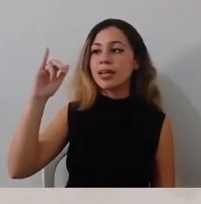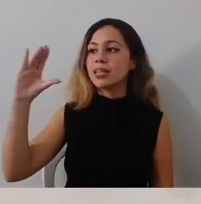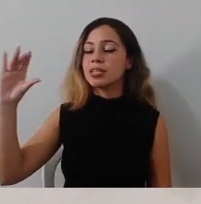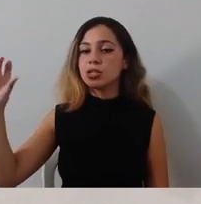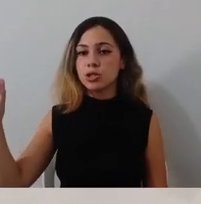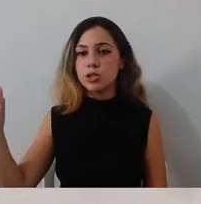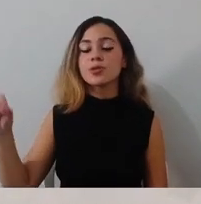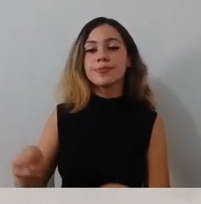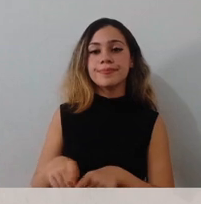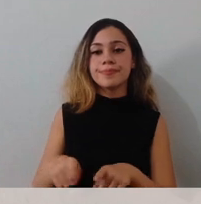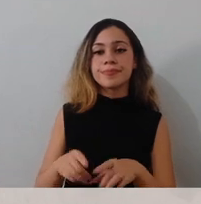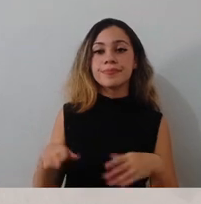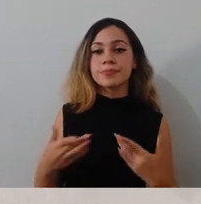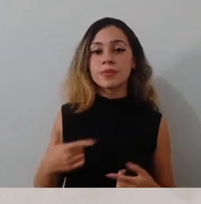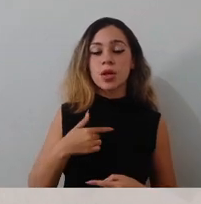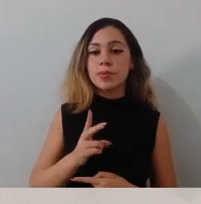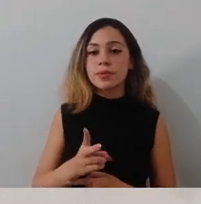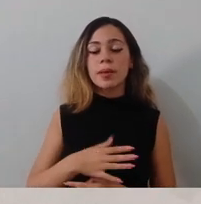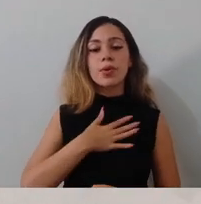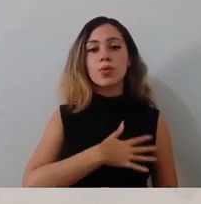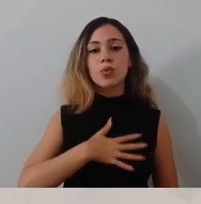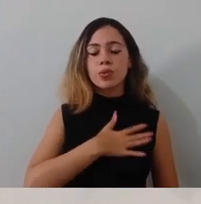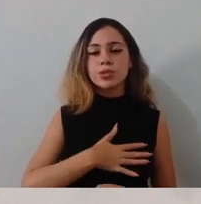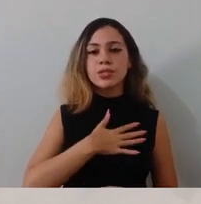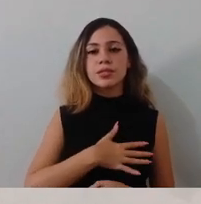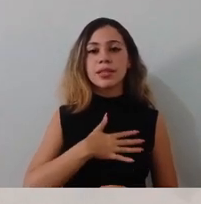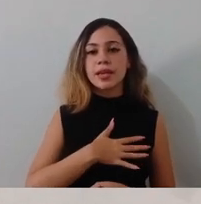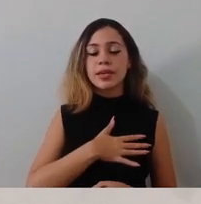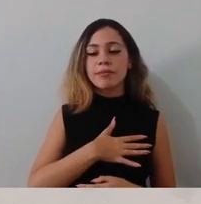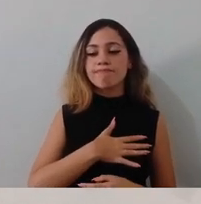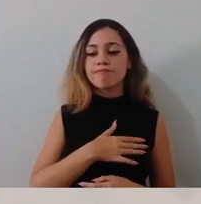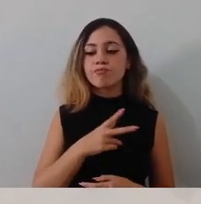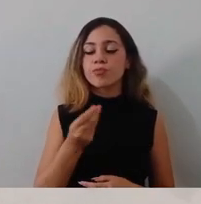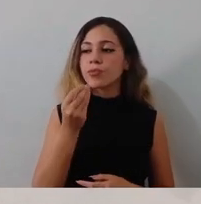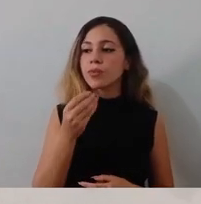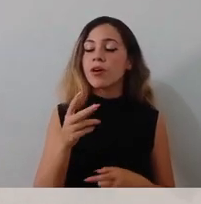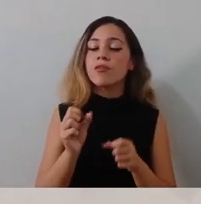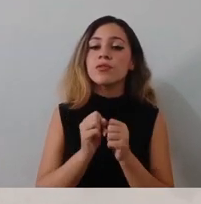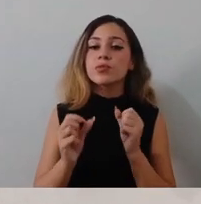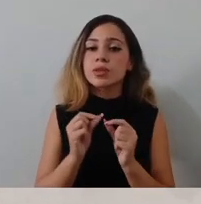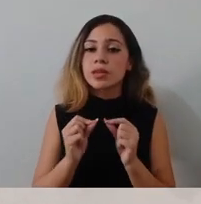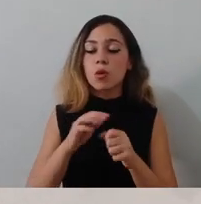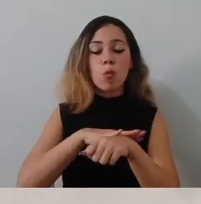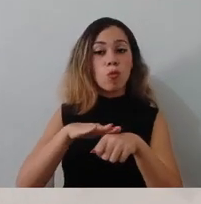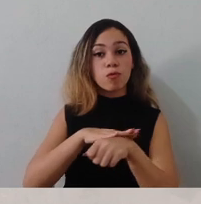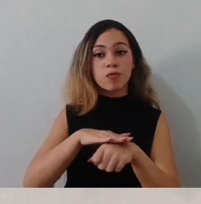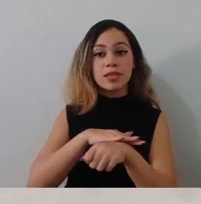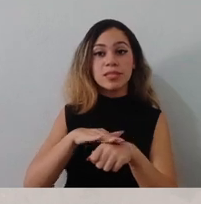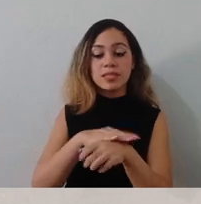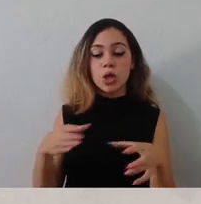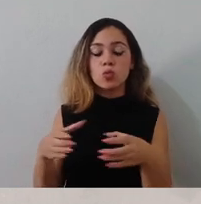Professora Débora Rício. Sabe dessas coisas. Então, eu sempre fui muito reservada, mas assim, a gente conversa muito